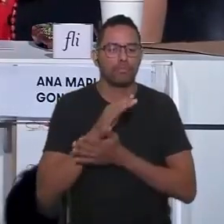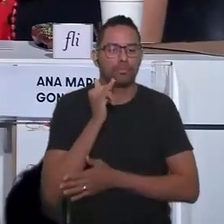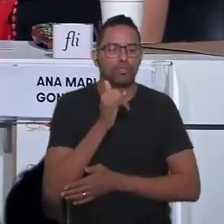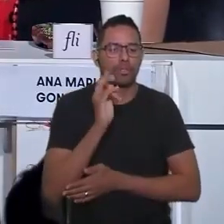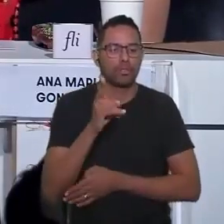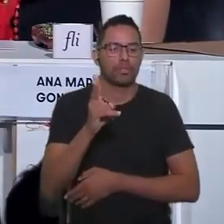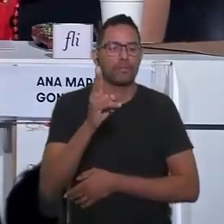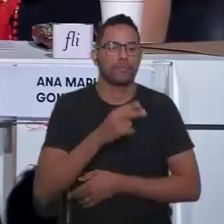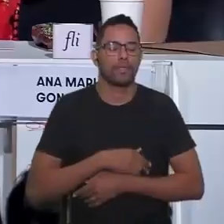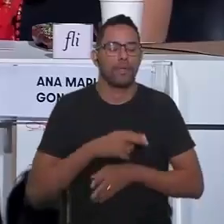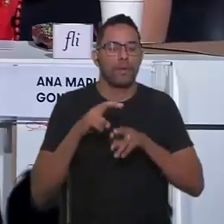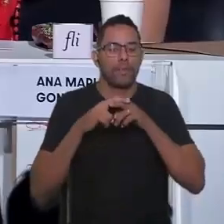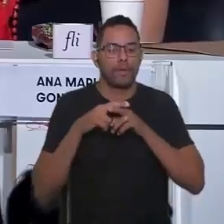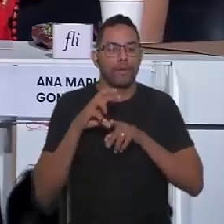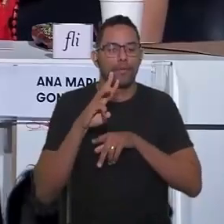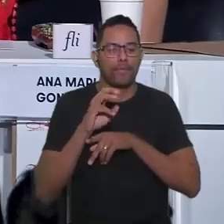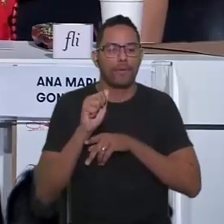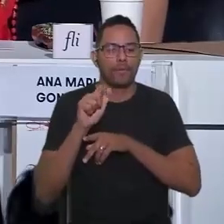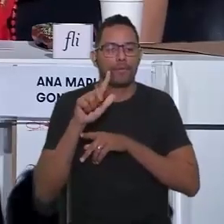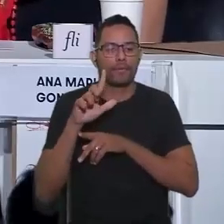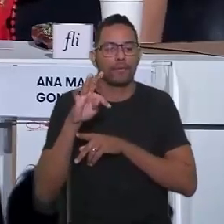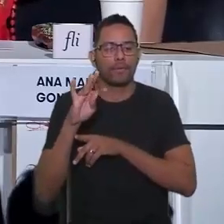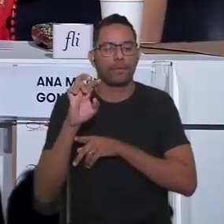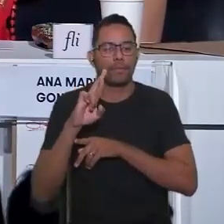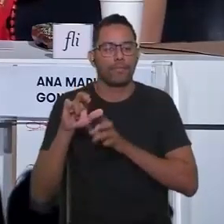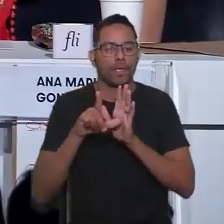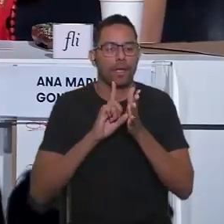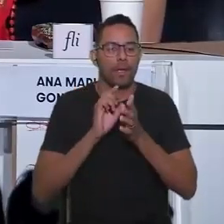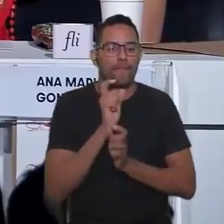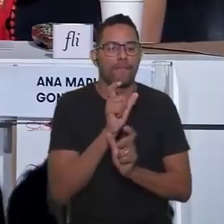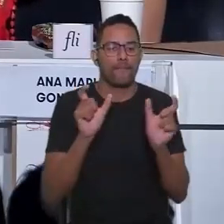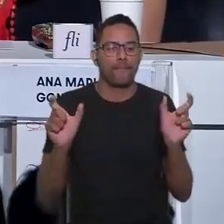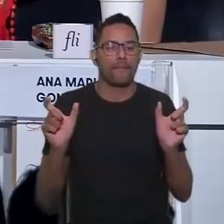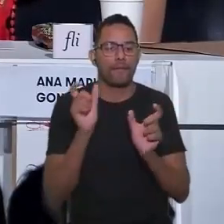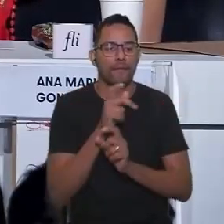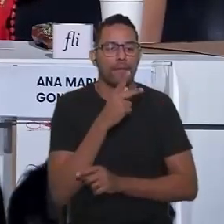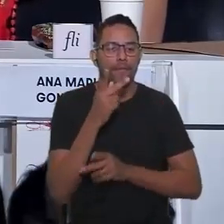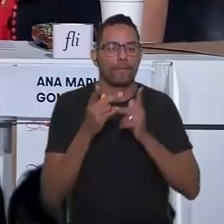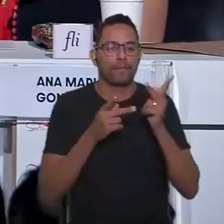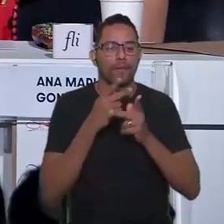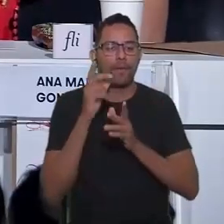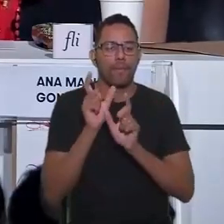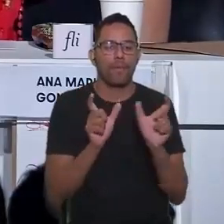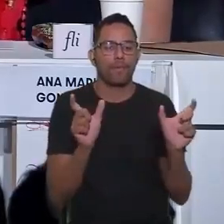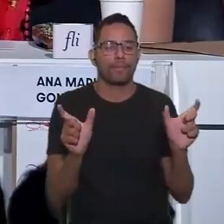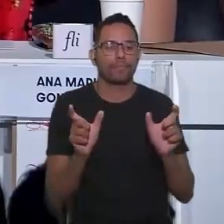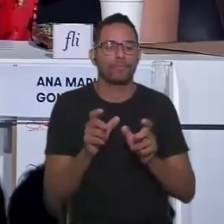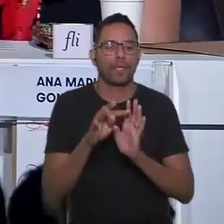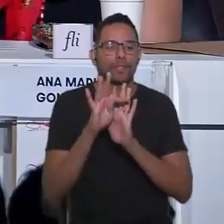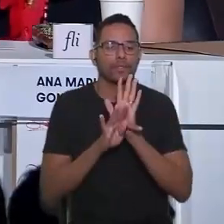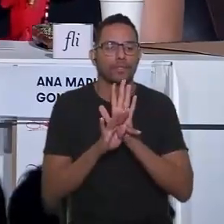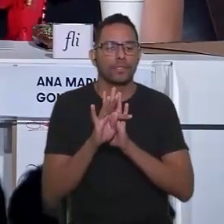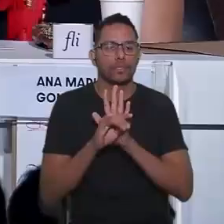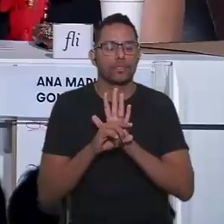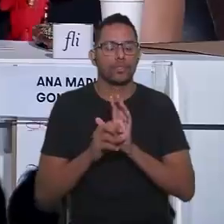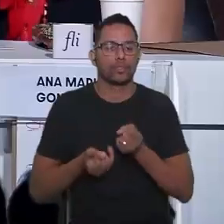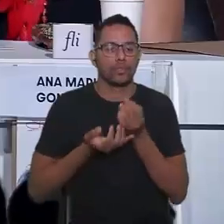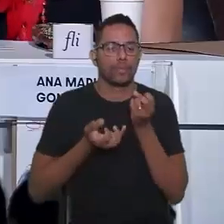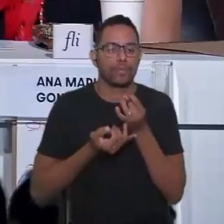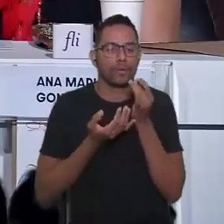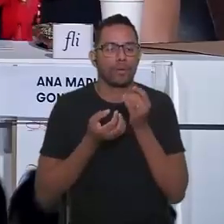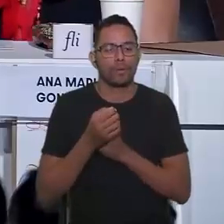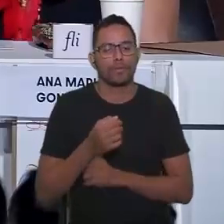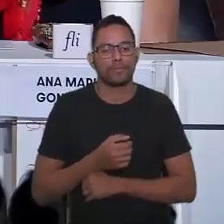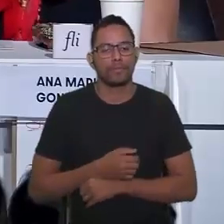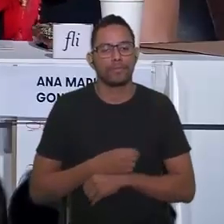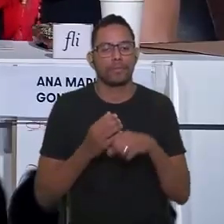disseram. É por isso, Walter, que antes de cada fala em público, recito sempre um trecho do poema